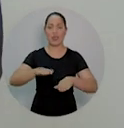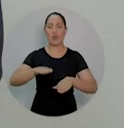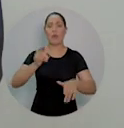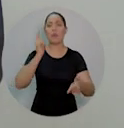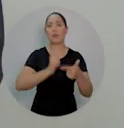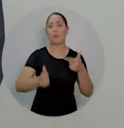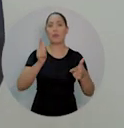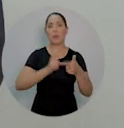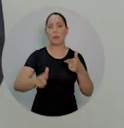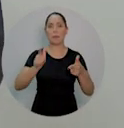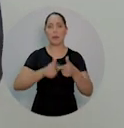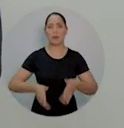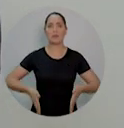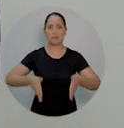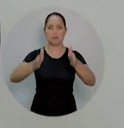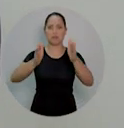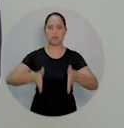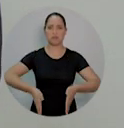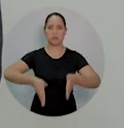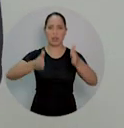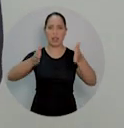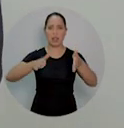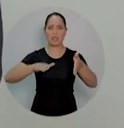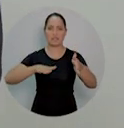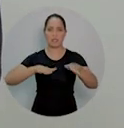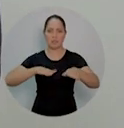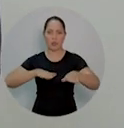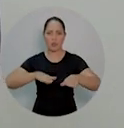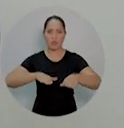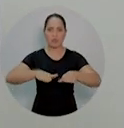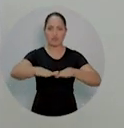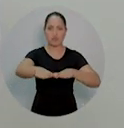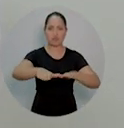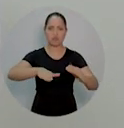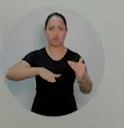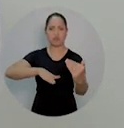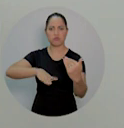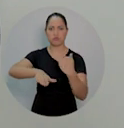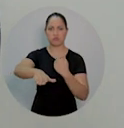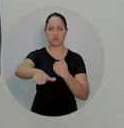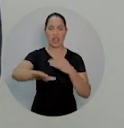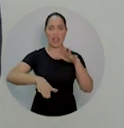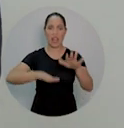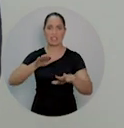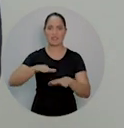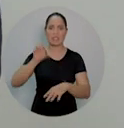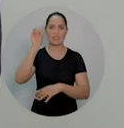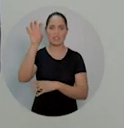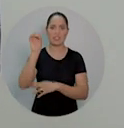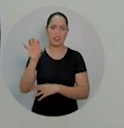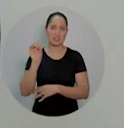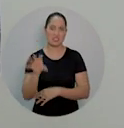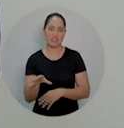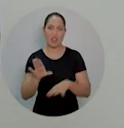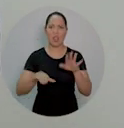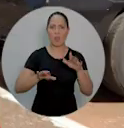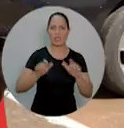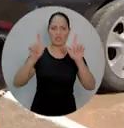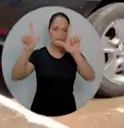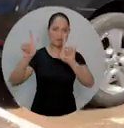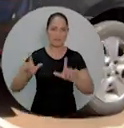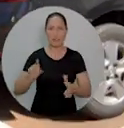por problemas nas vias, por falta de duplicação, por má conservação, por falta de sinalização e